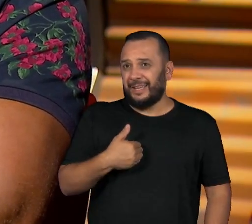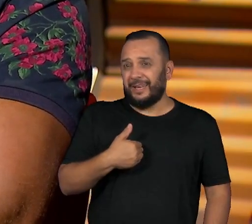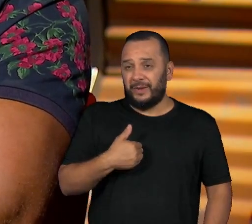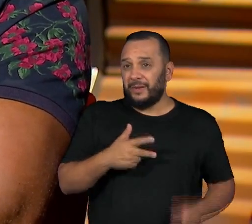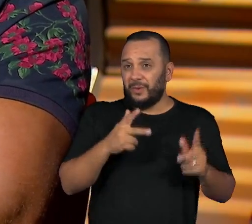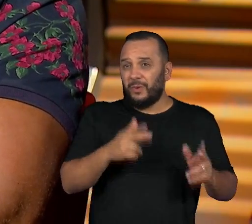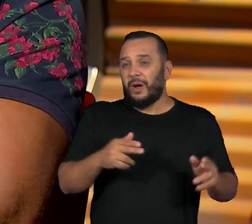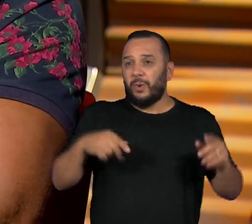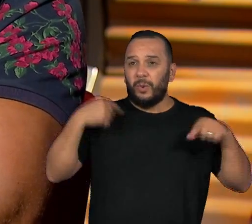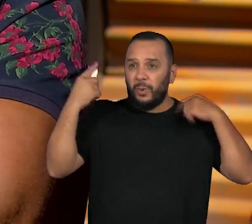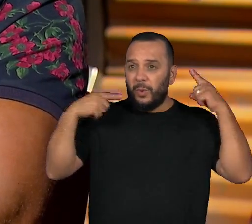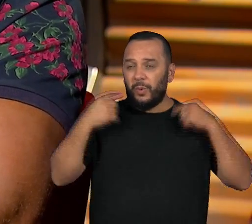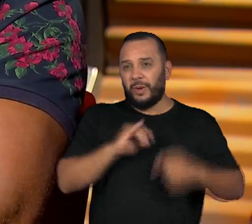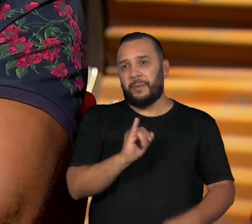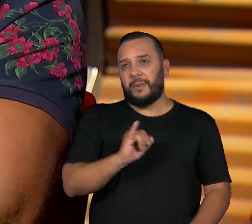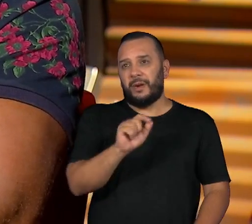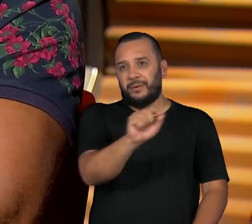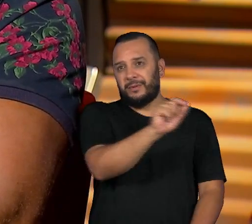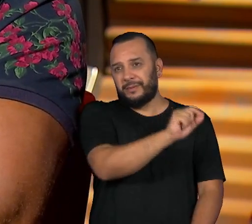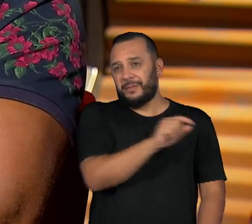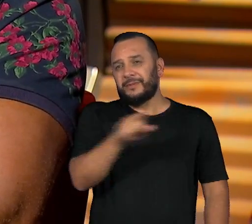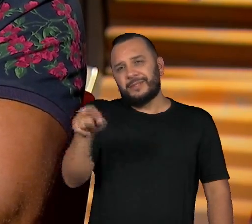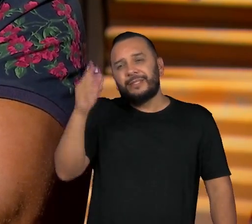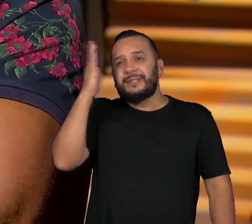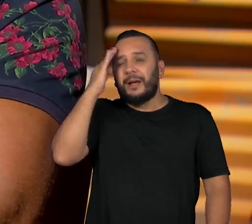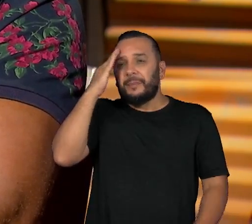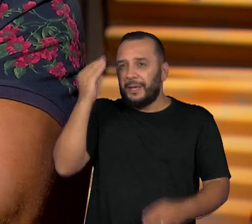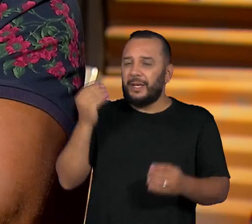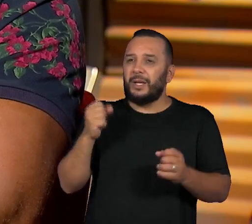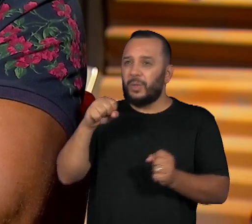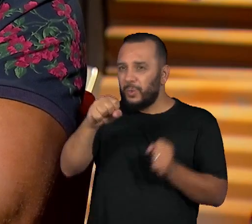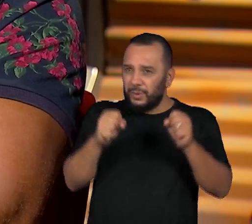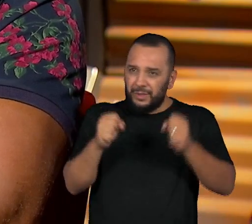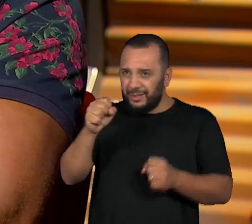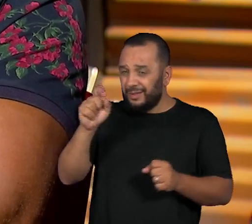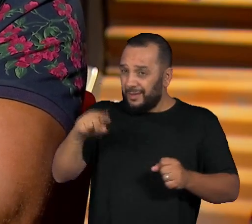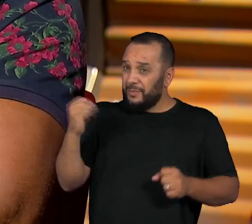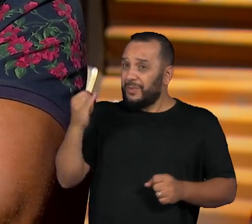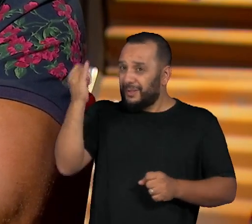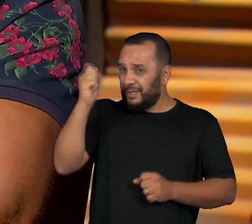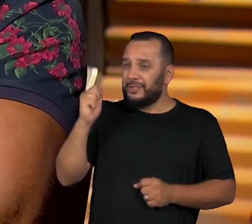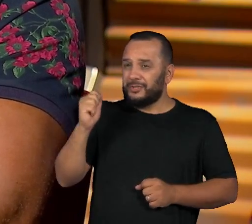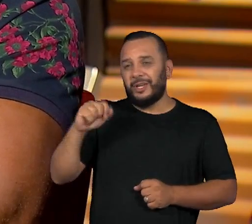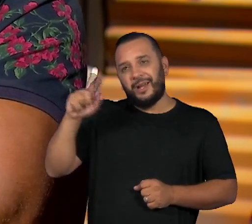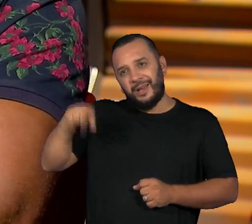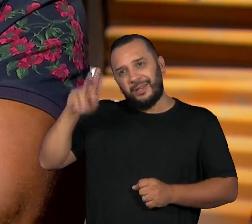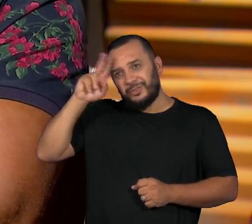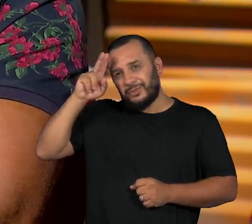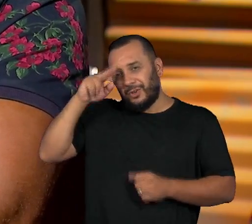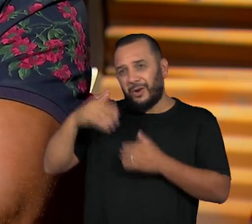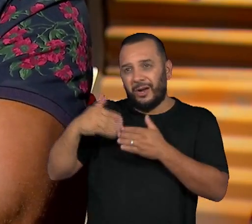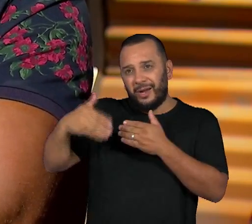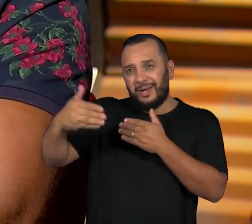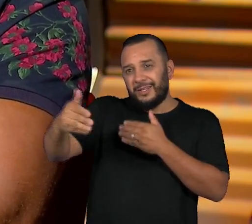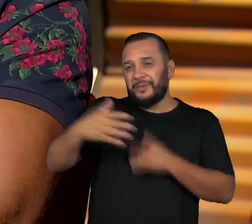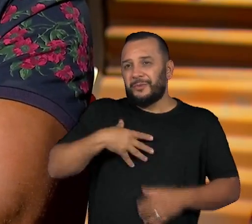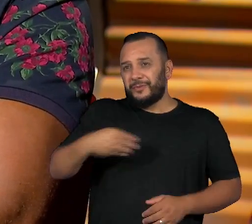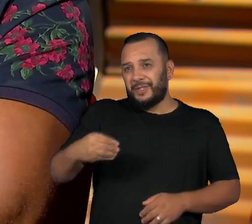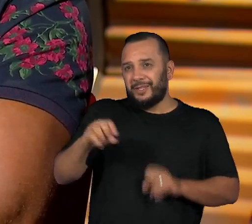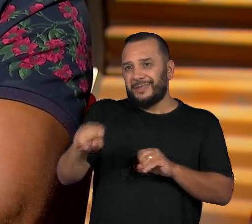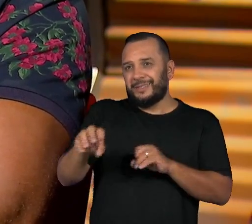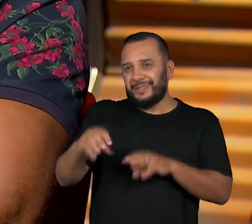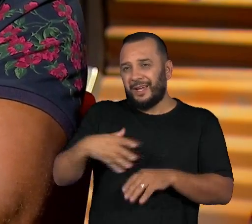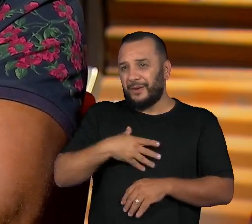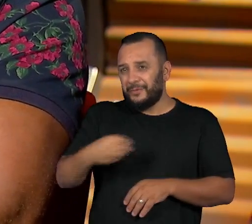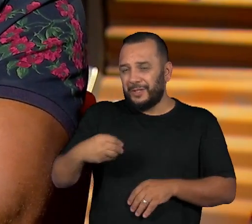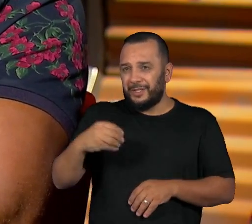do teu irmão e do teu pai. Mas você tem que saber. É importante. É o teu legado. Você tem que saber para você passar pro teu filho, pra tua